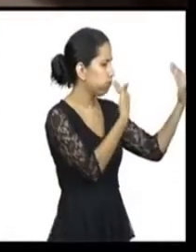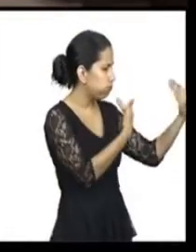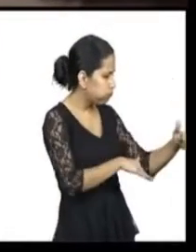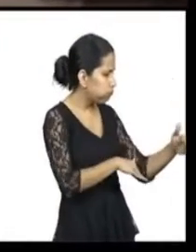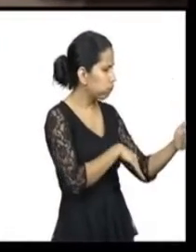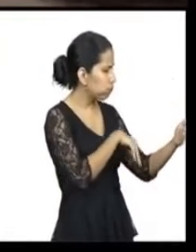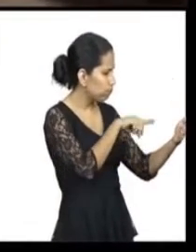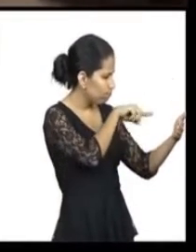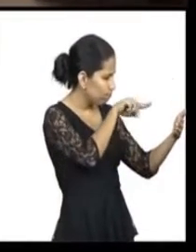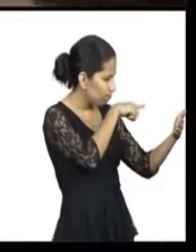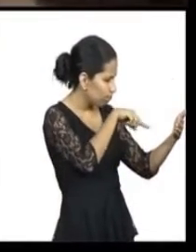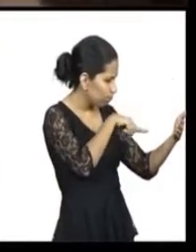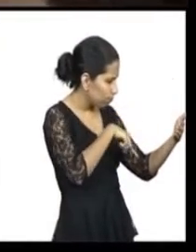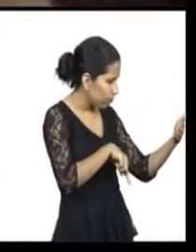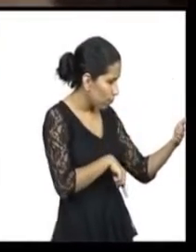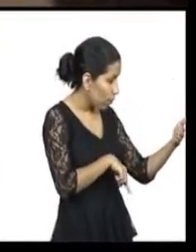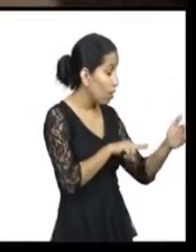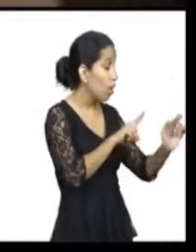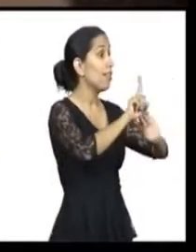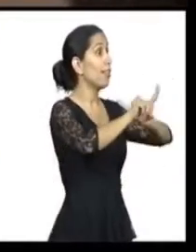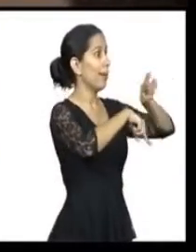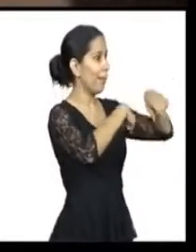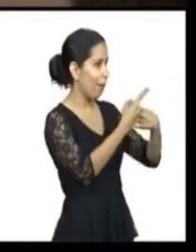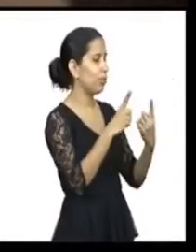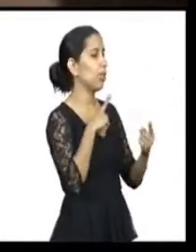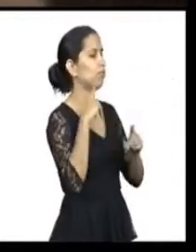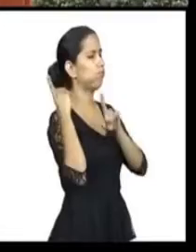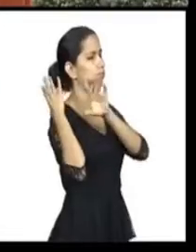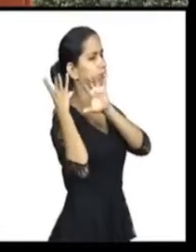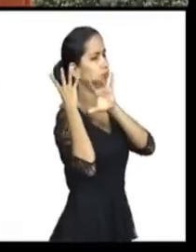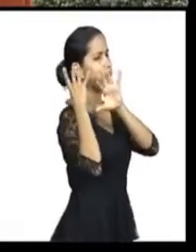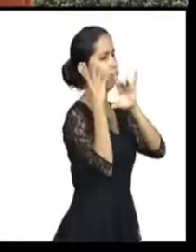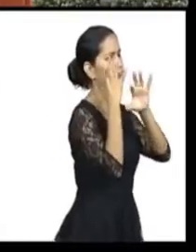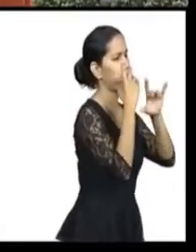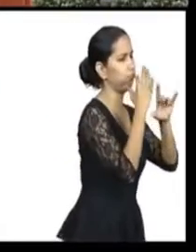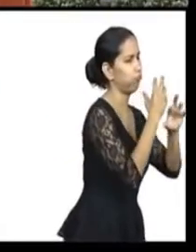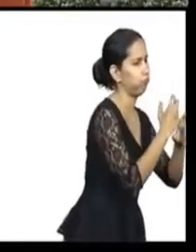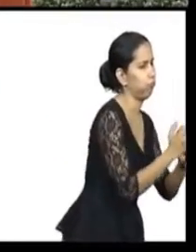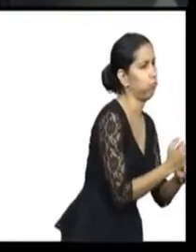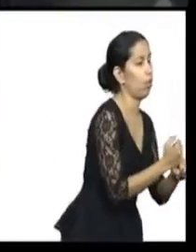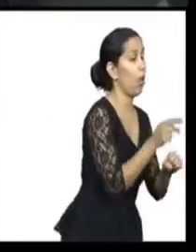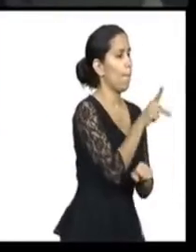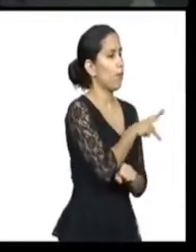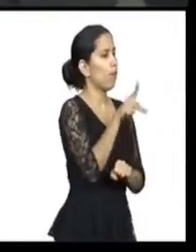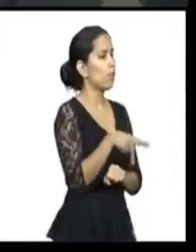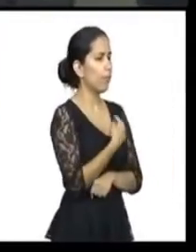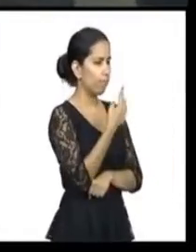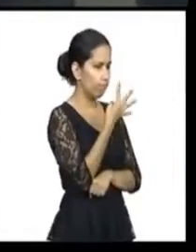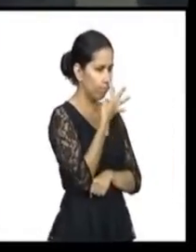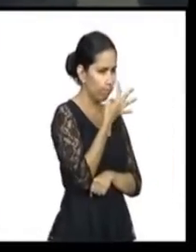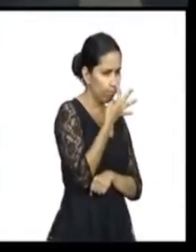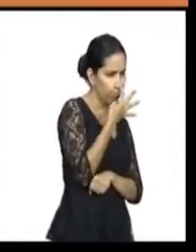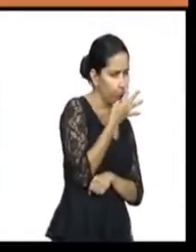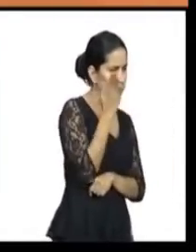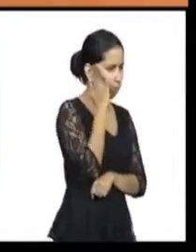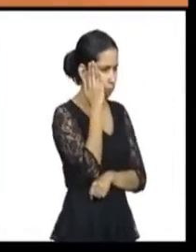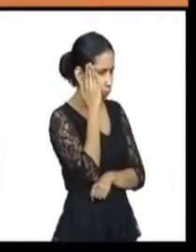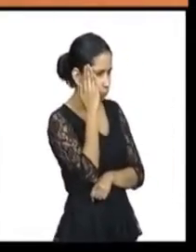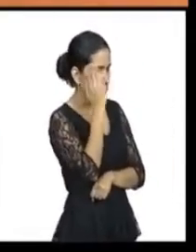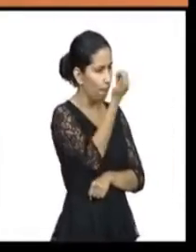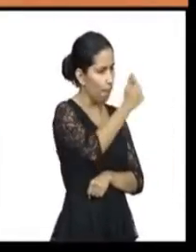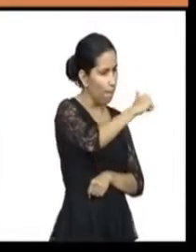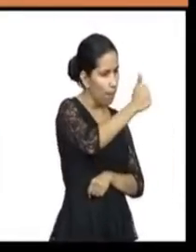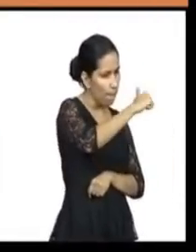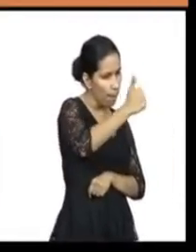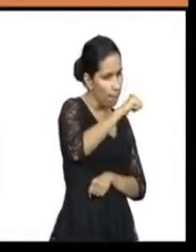e a cada revisões eles são chamados para passar por uma reciclagem operacional e aí